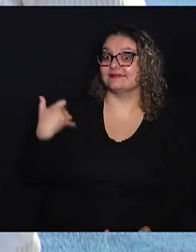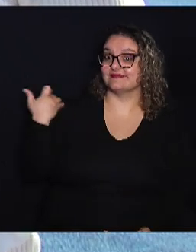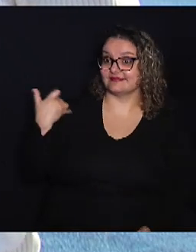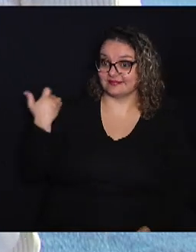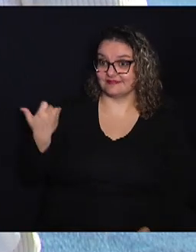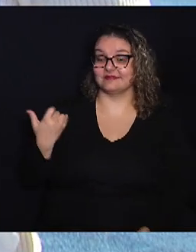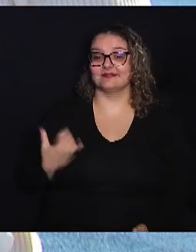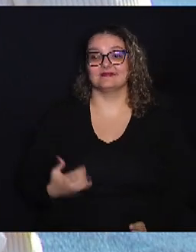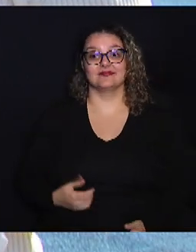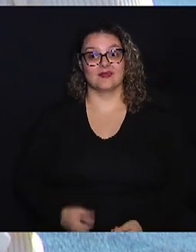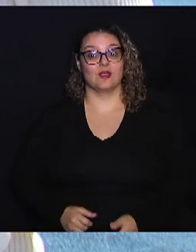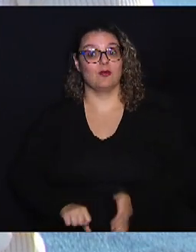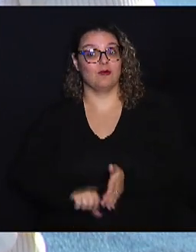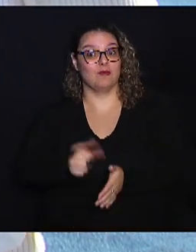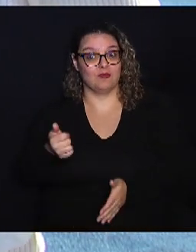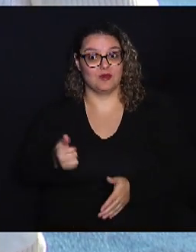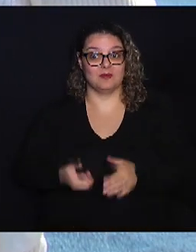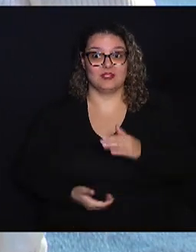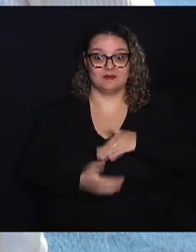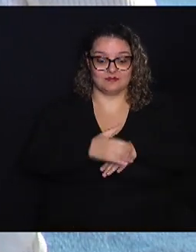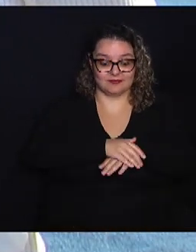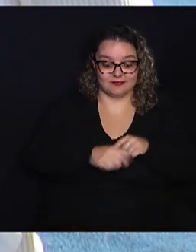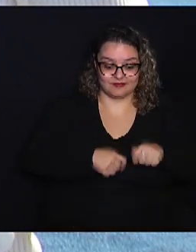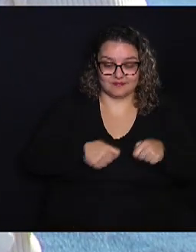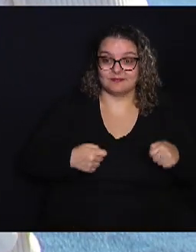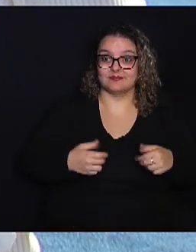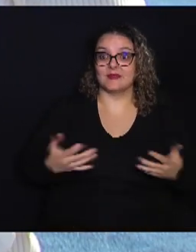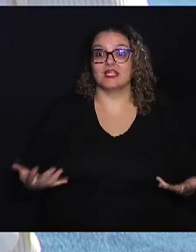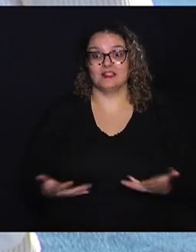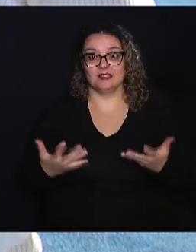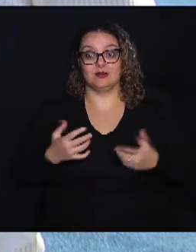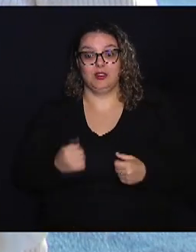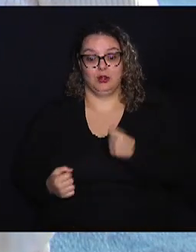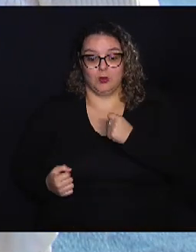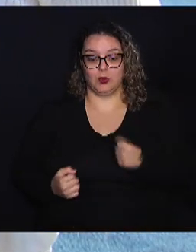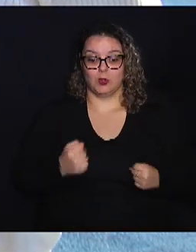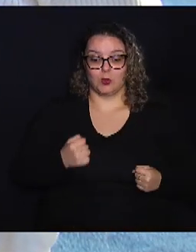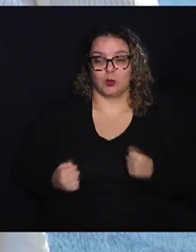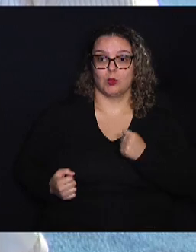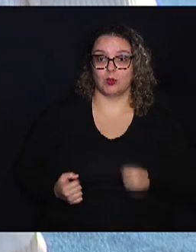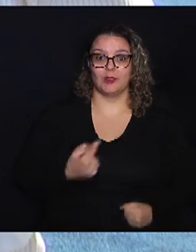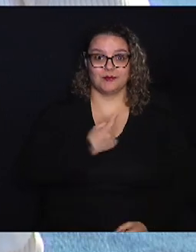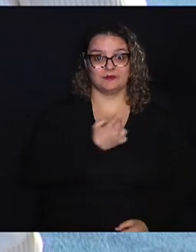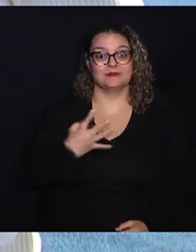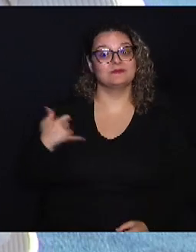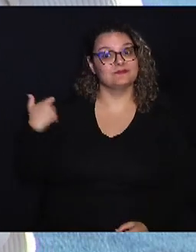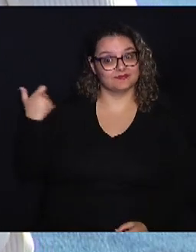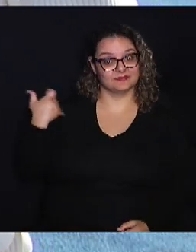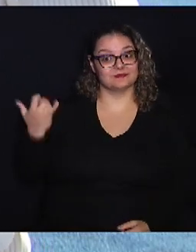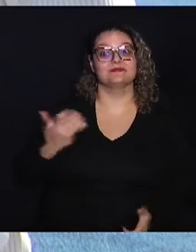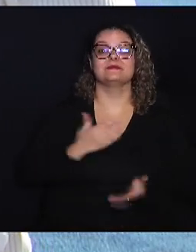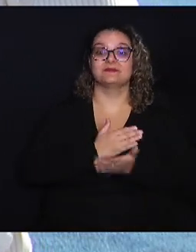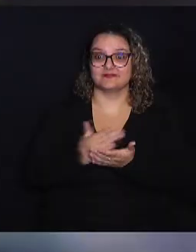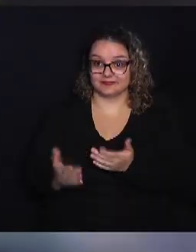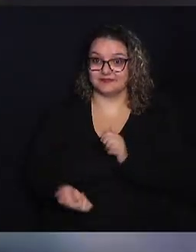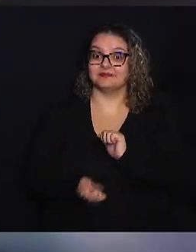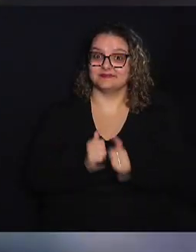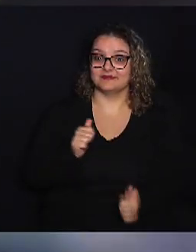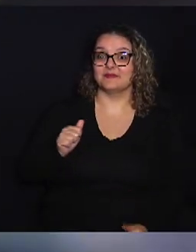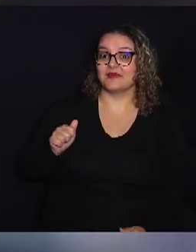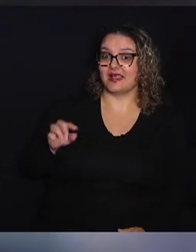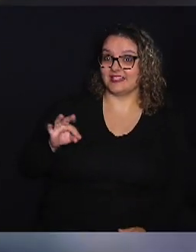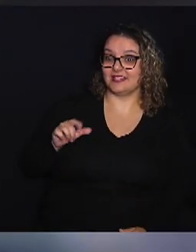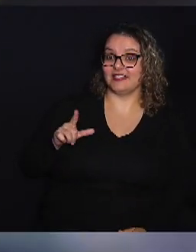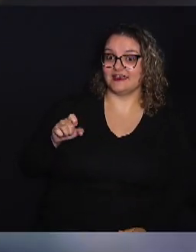ele ganhou o primeiro par de tênis e foi incentivado a correr. Aos 14 anos, ele iniciou no atletismo e